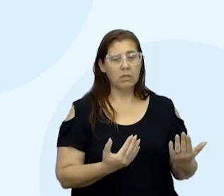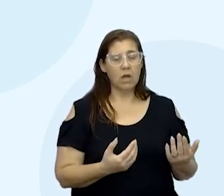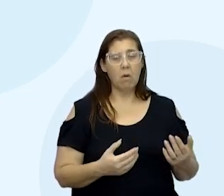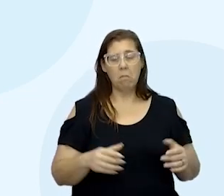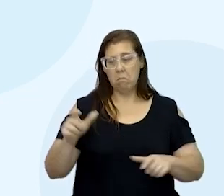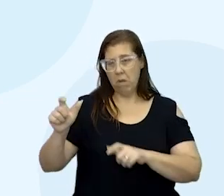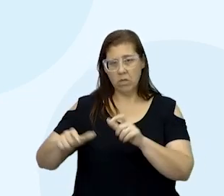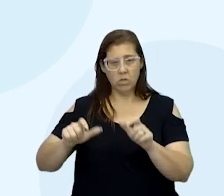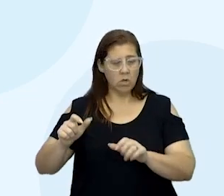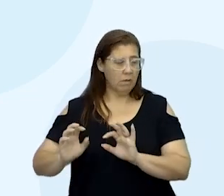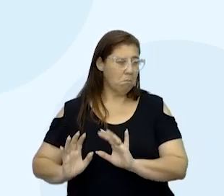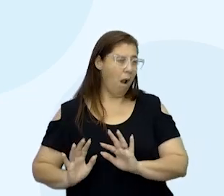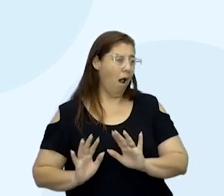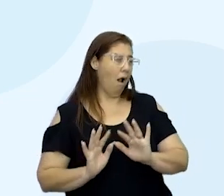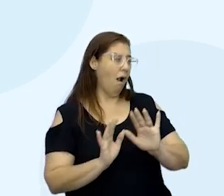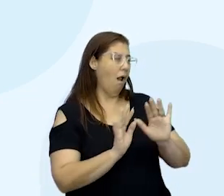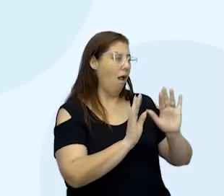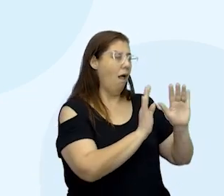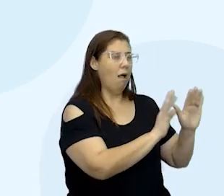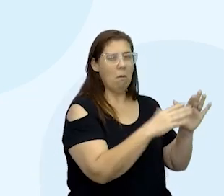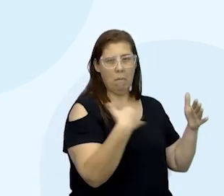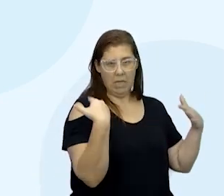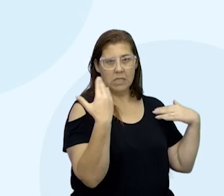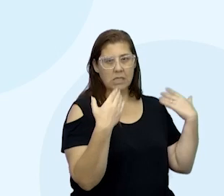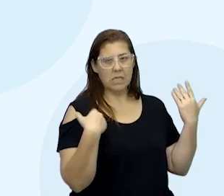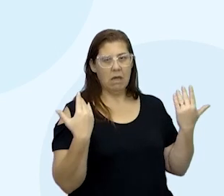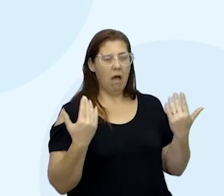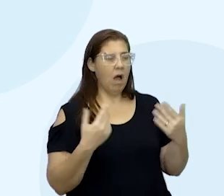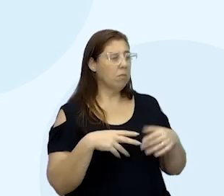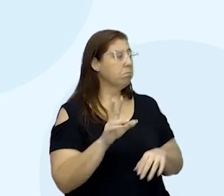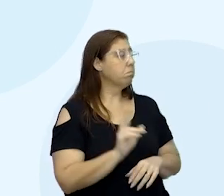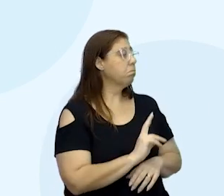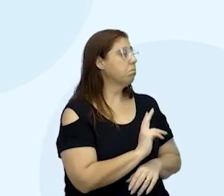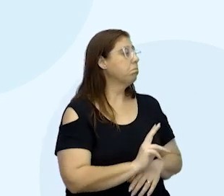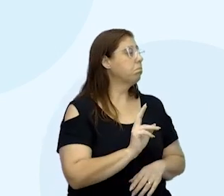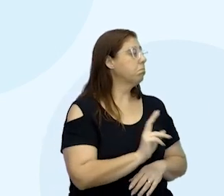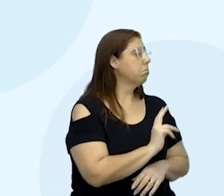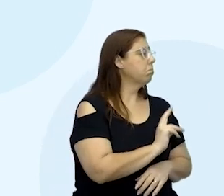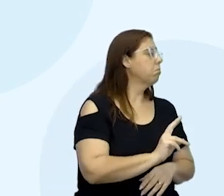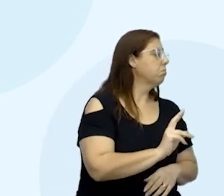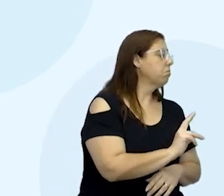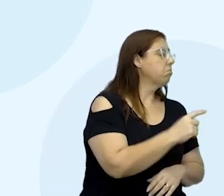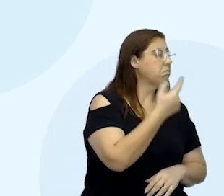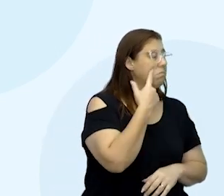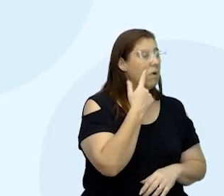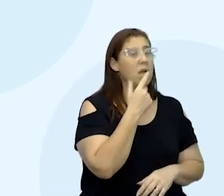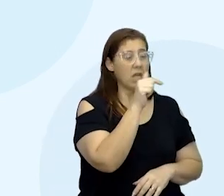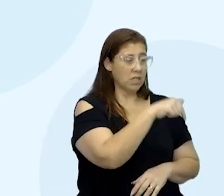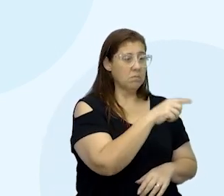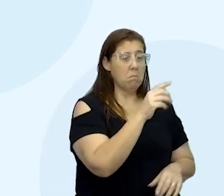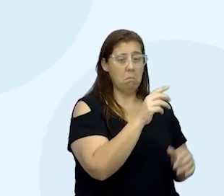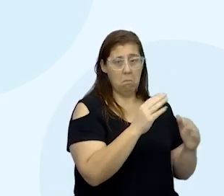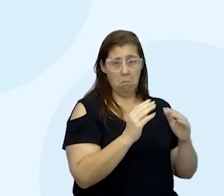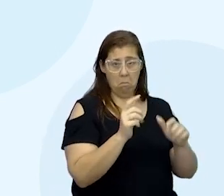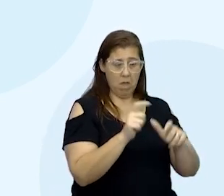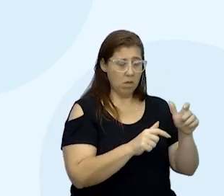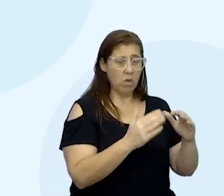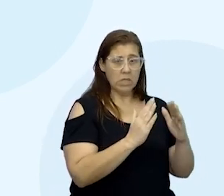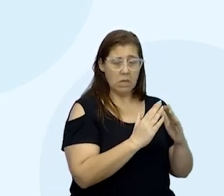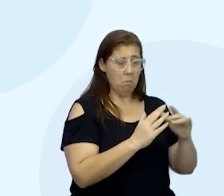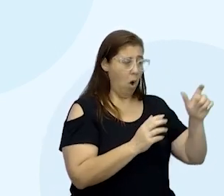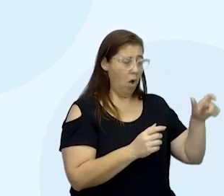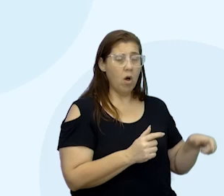Morro da Providência e as pessoas mesmo do morro podem criar negócios para ganhar um dinheiro. Em relação